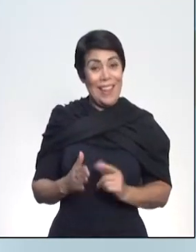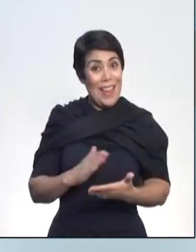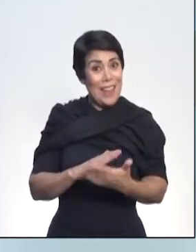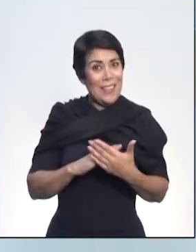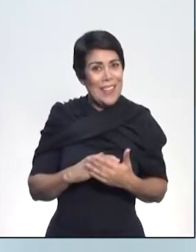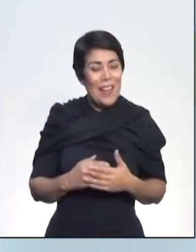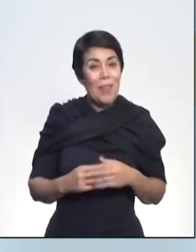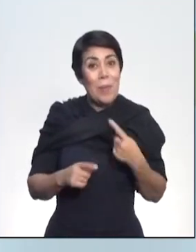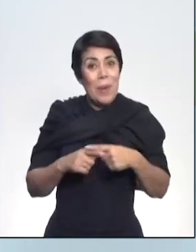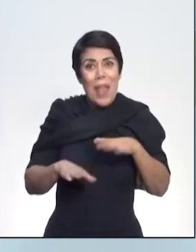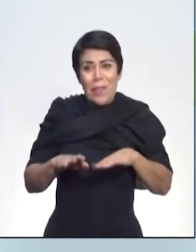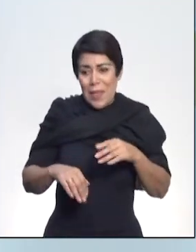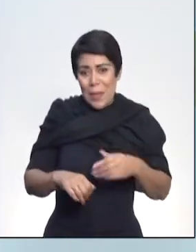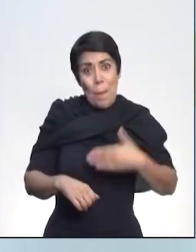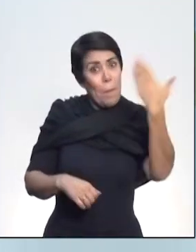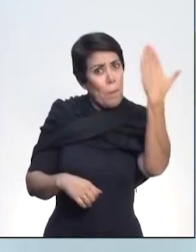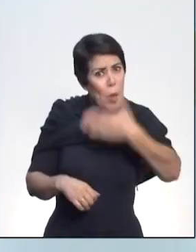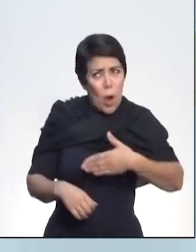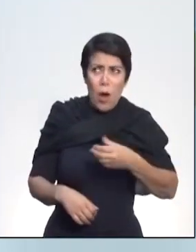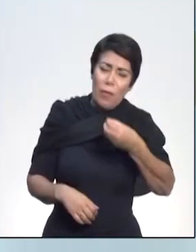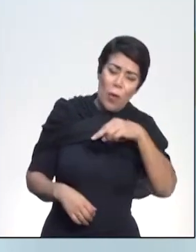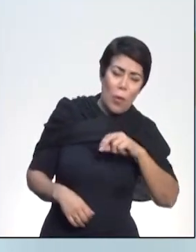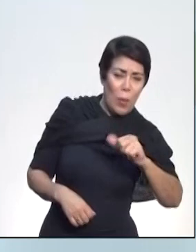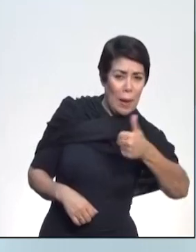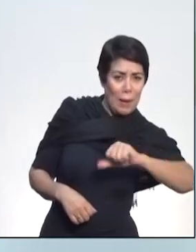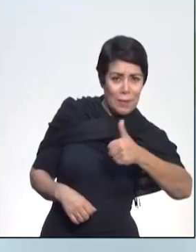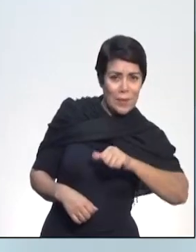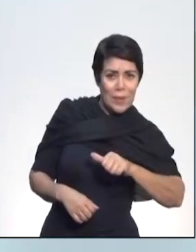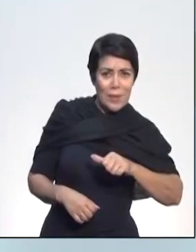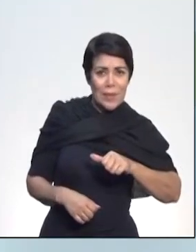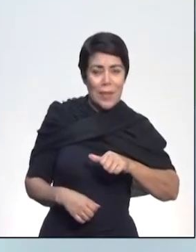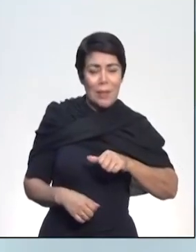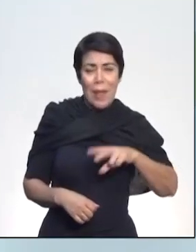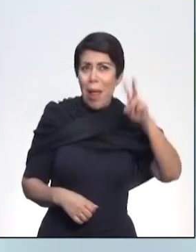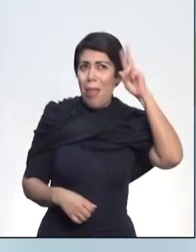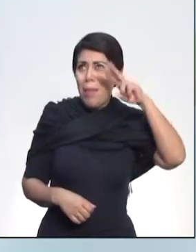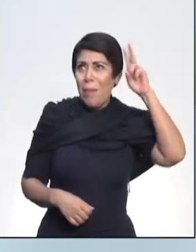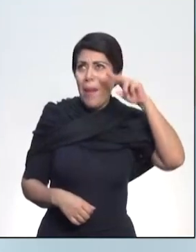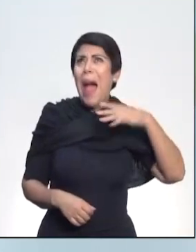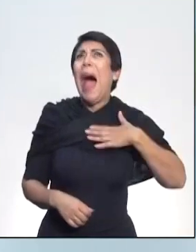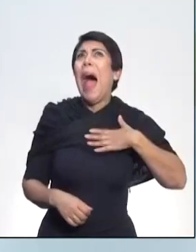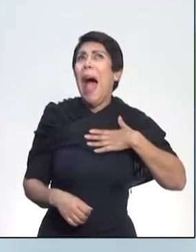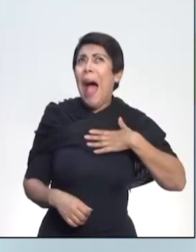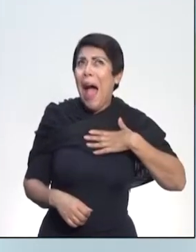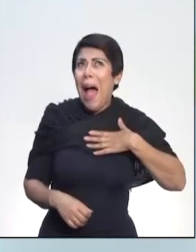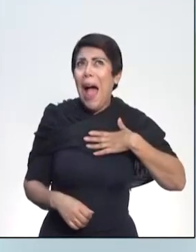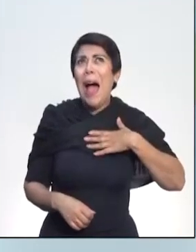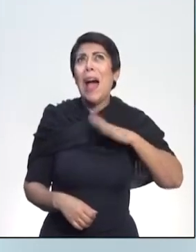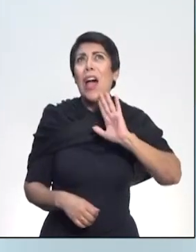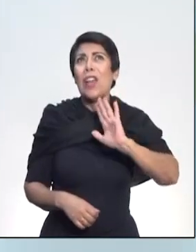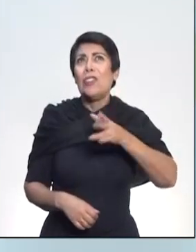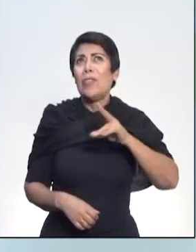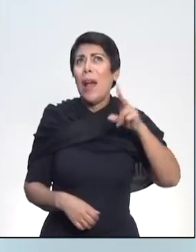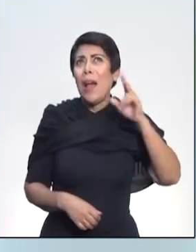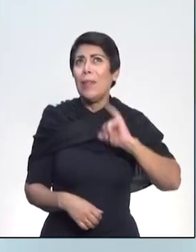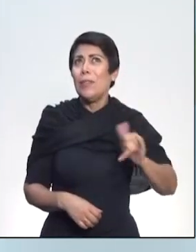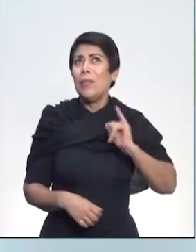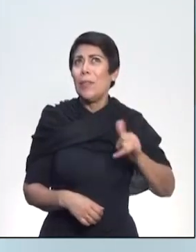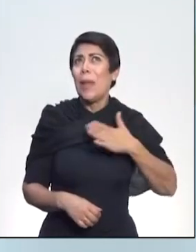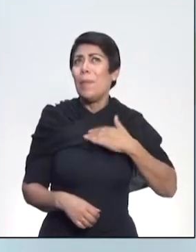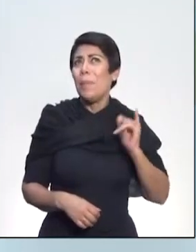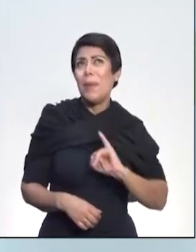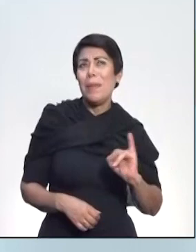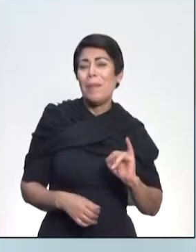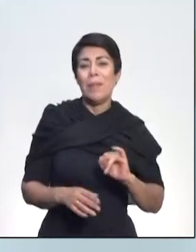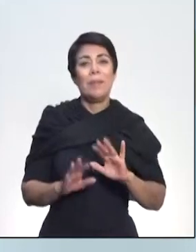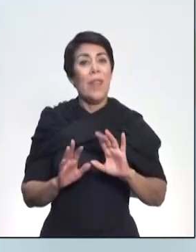na hora da prova, da avaliação, aquilo estivesse fresco na minha memória. Ah, professora, é só compartilhar com irmãos? Eu não